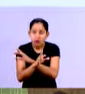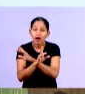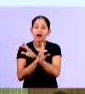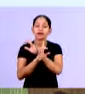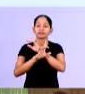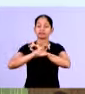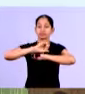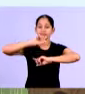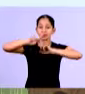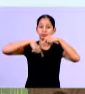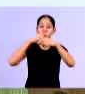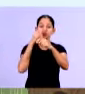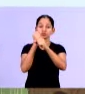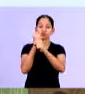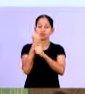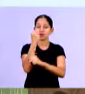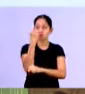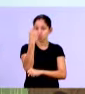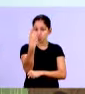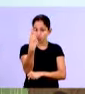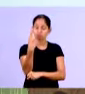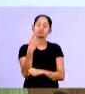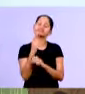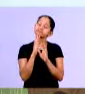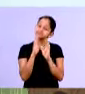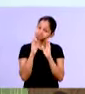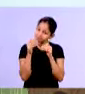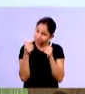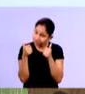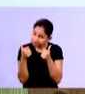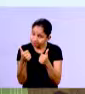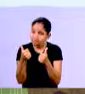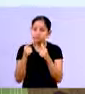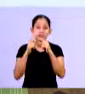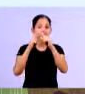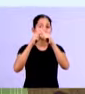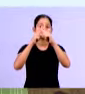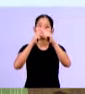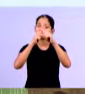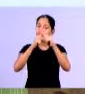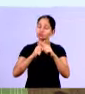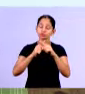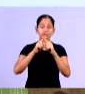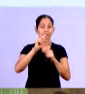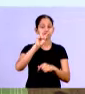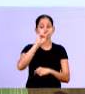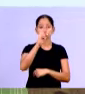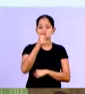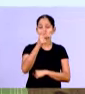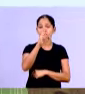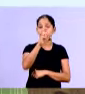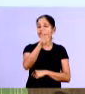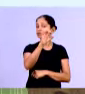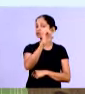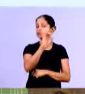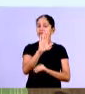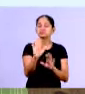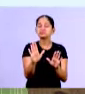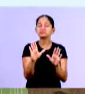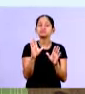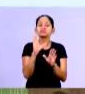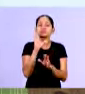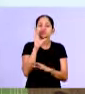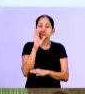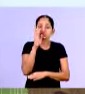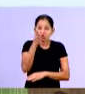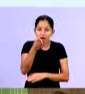Soma mais 1. Somou? Multiplica por 2.500. Basta. Na hora que você dá um sinal de